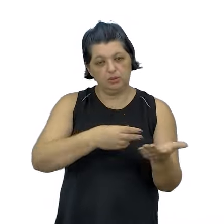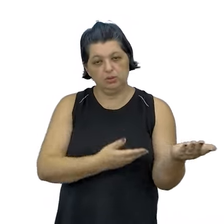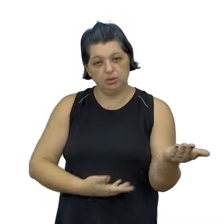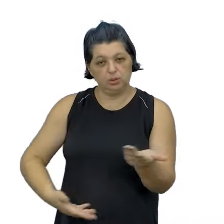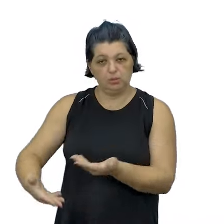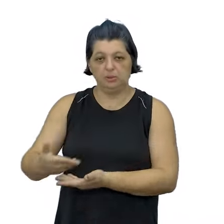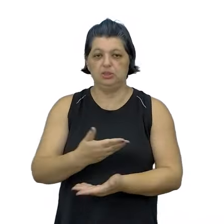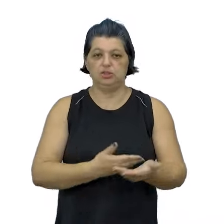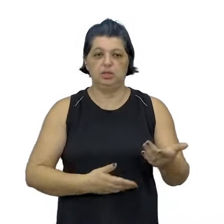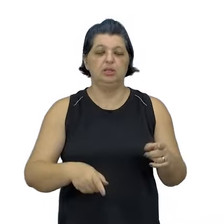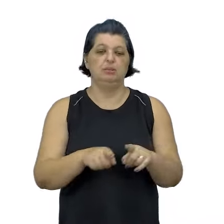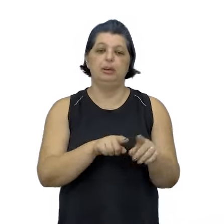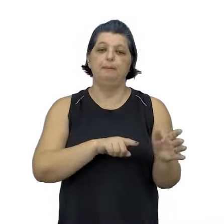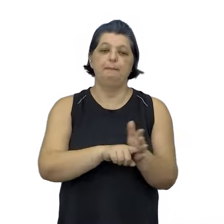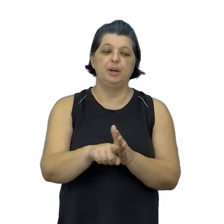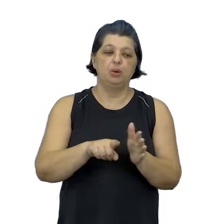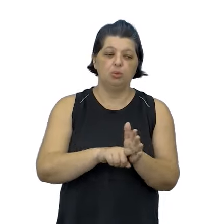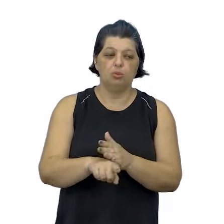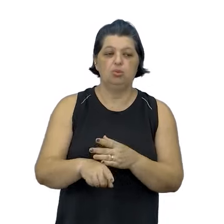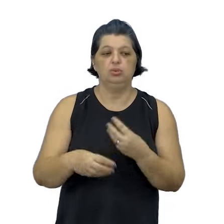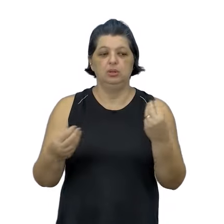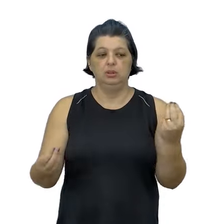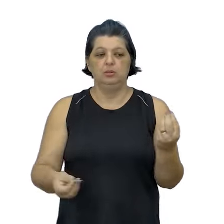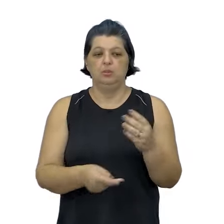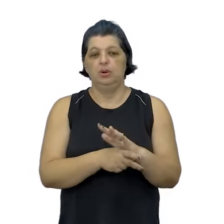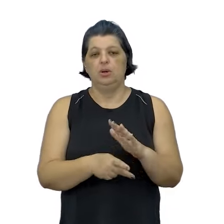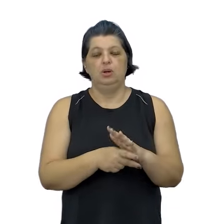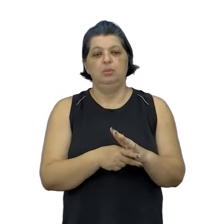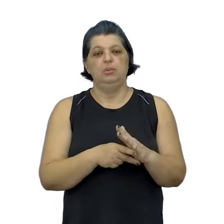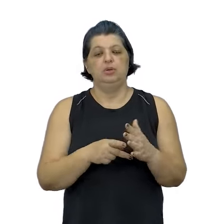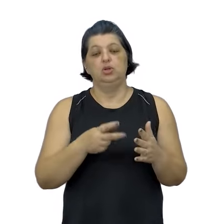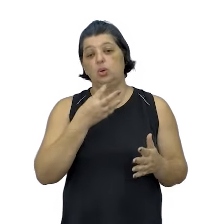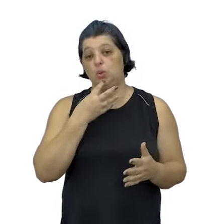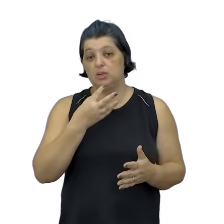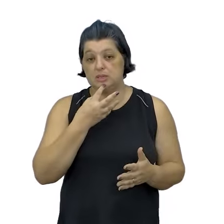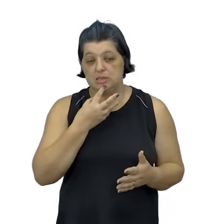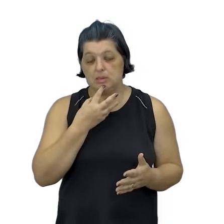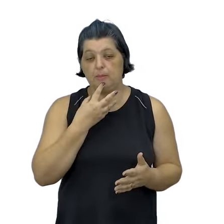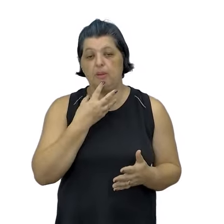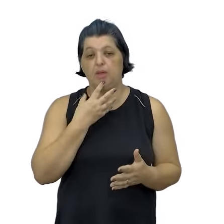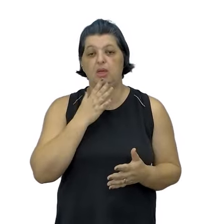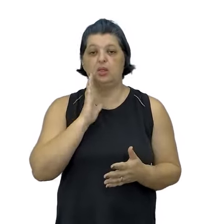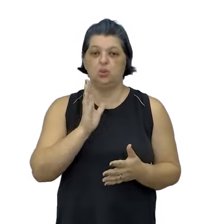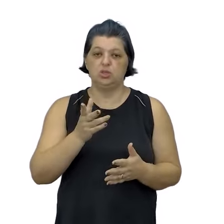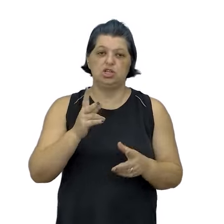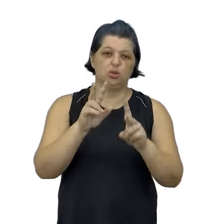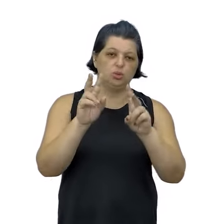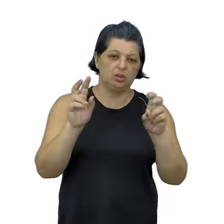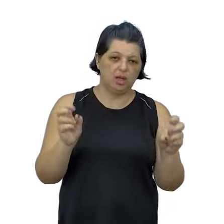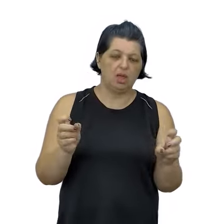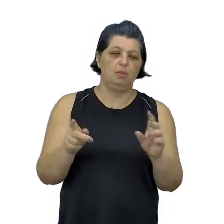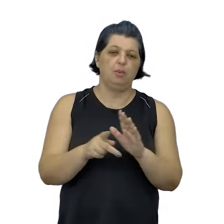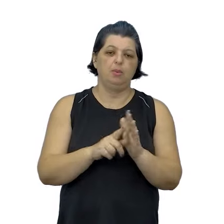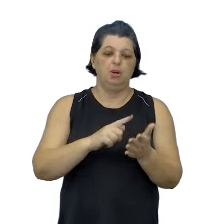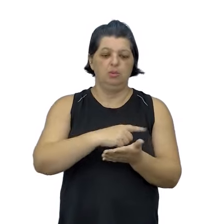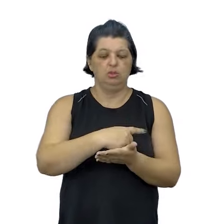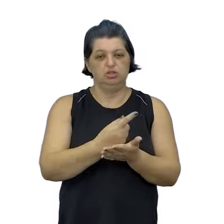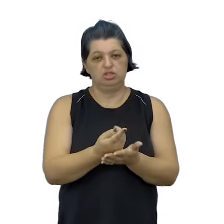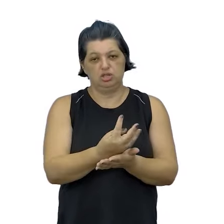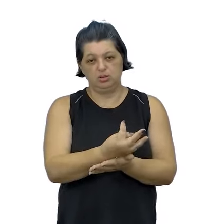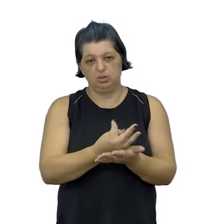envolvendo, né, questionamentos que vai ativar os conhecimentos prévios que eles têm sobre aquele assunto, sobre aquela composição do gênero